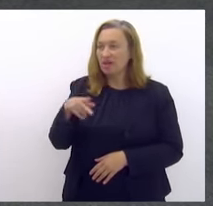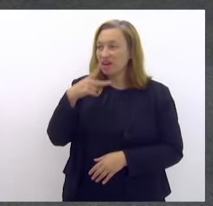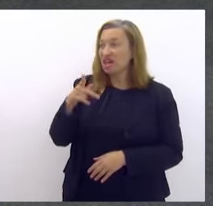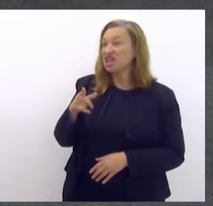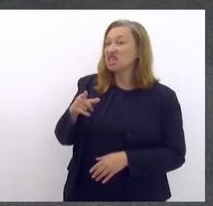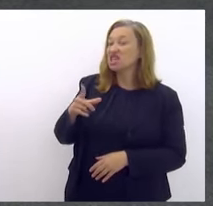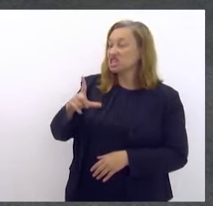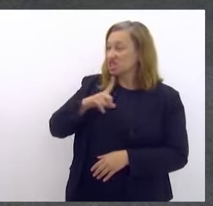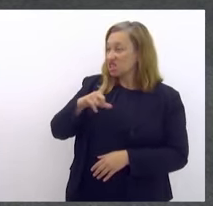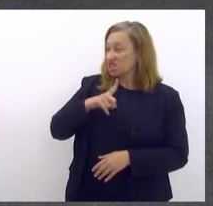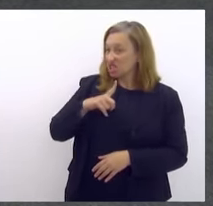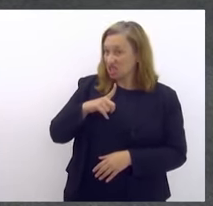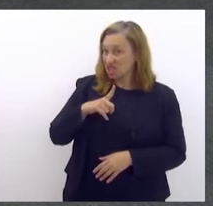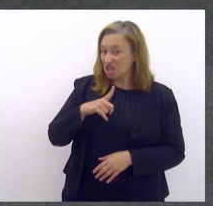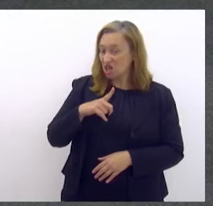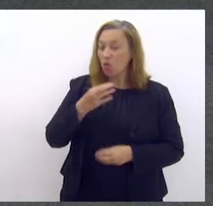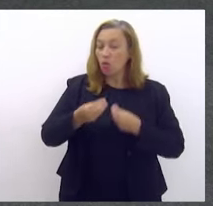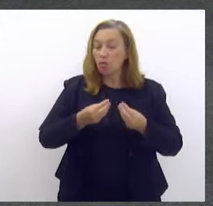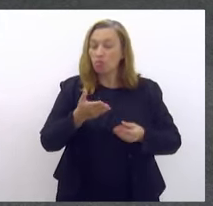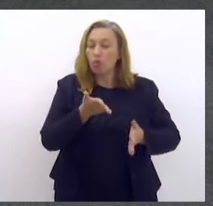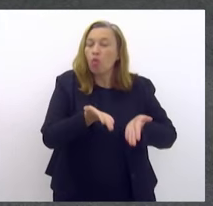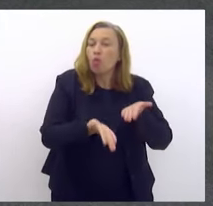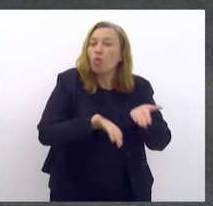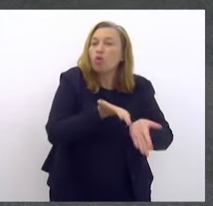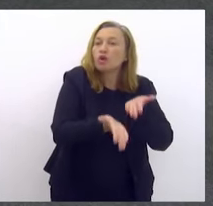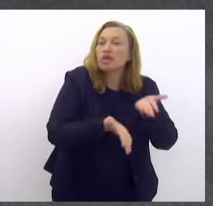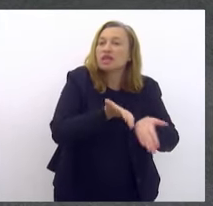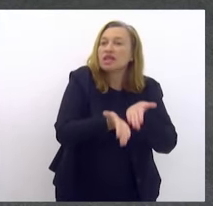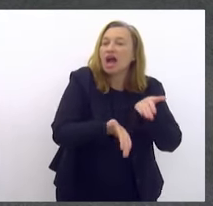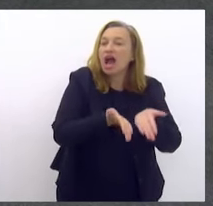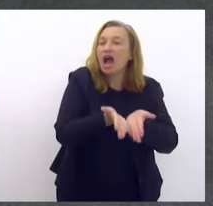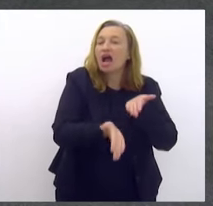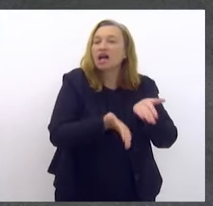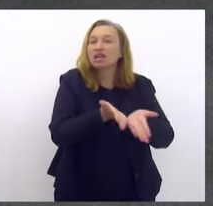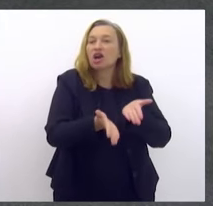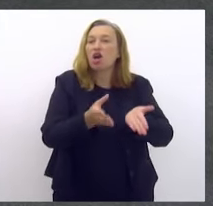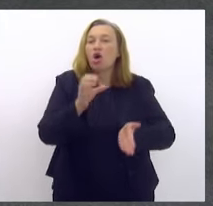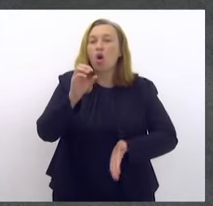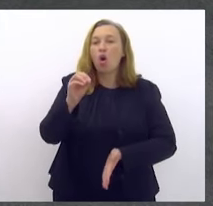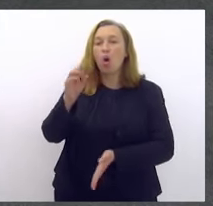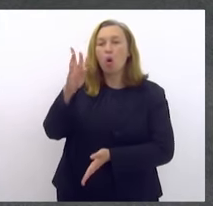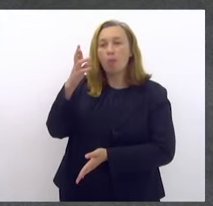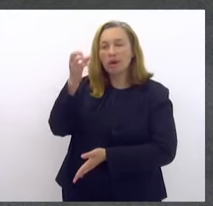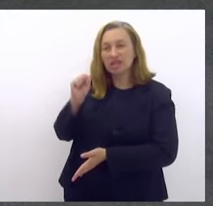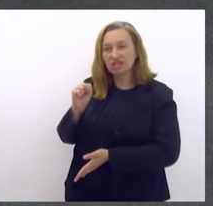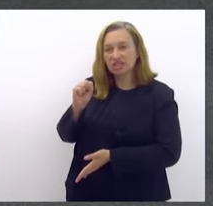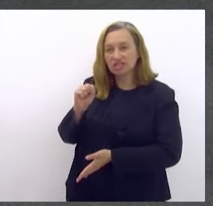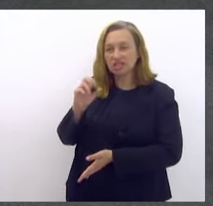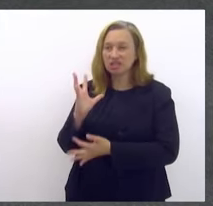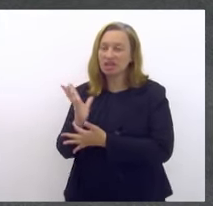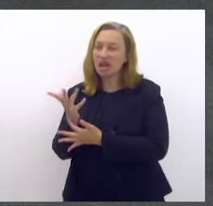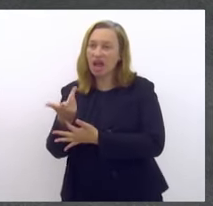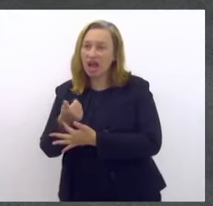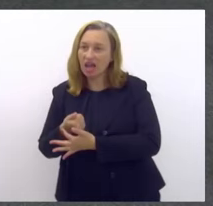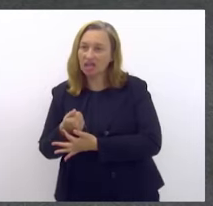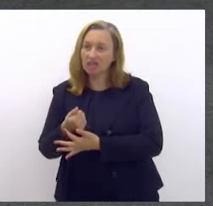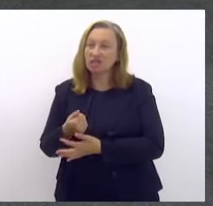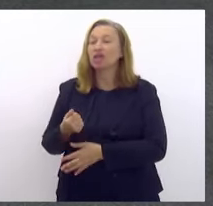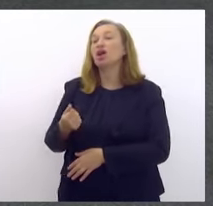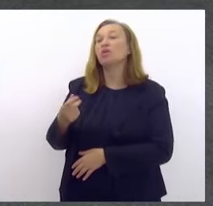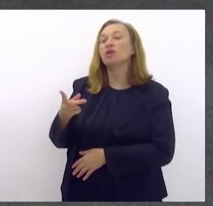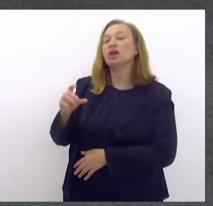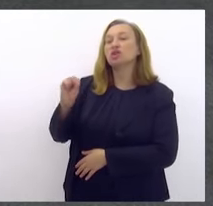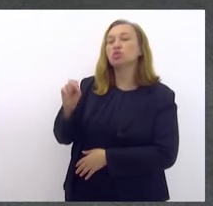artes que tem dentro do Palácio Guanabara. É isso que Sueli Carneiro nos conta na sua tese